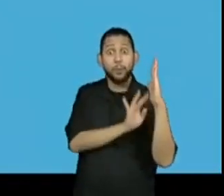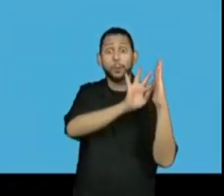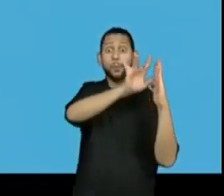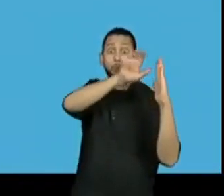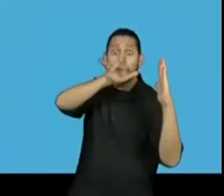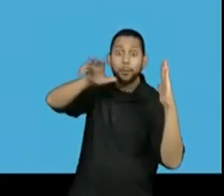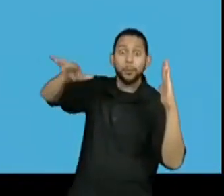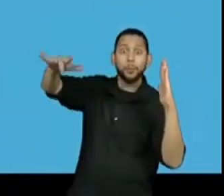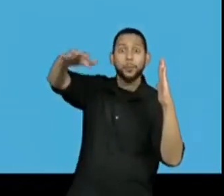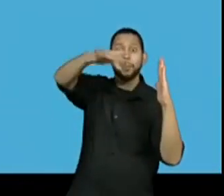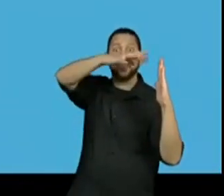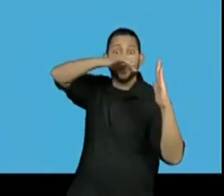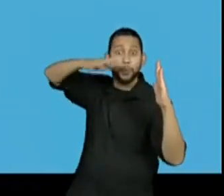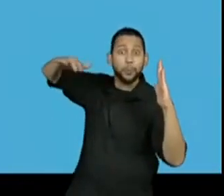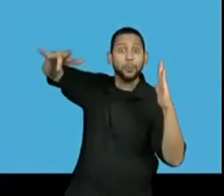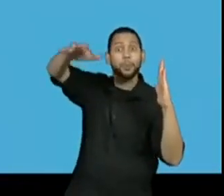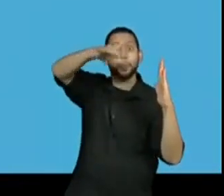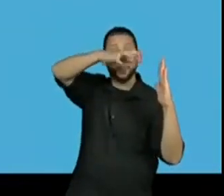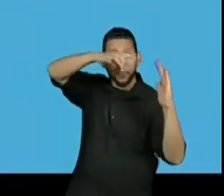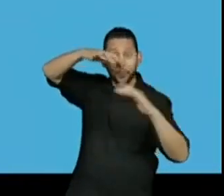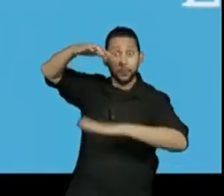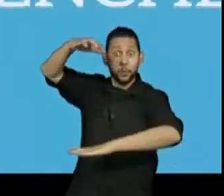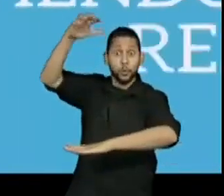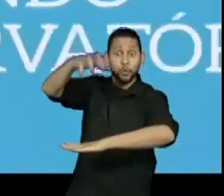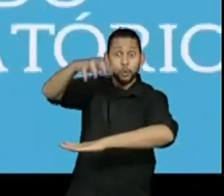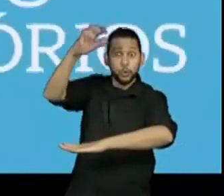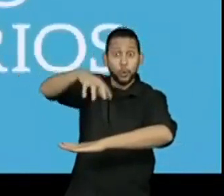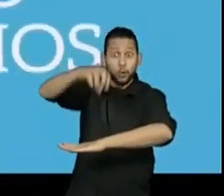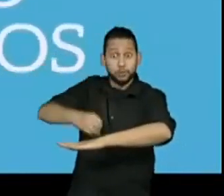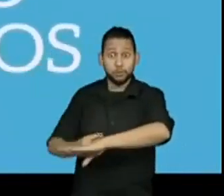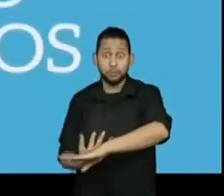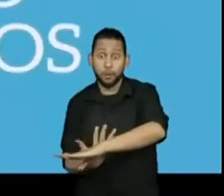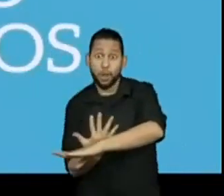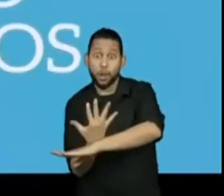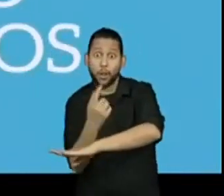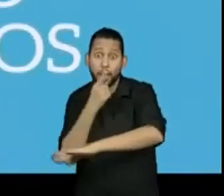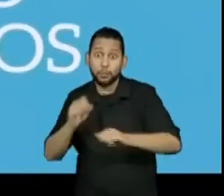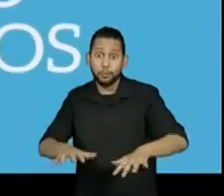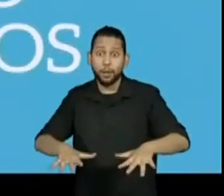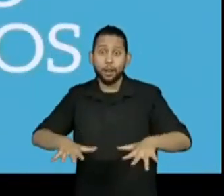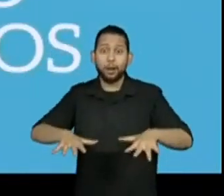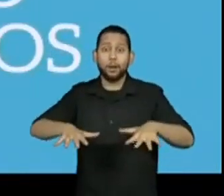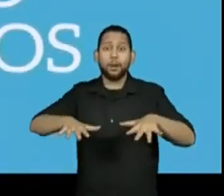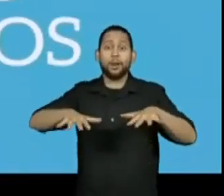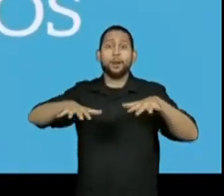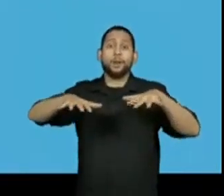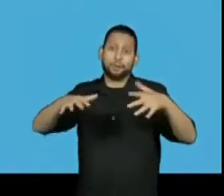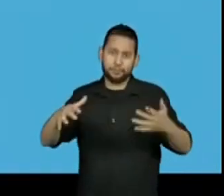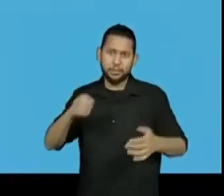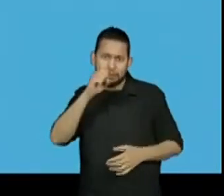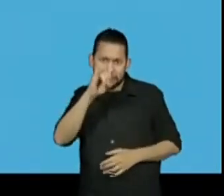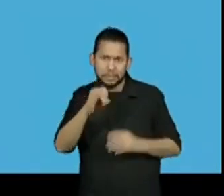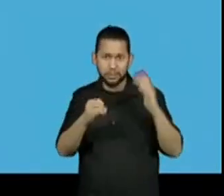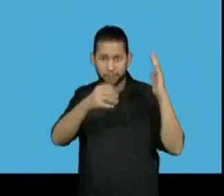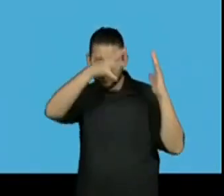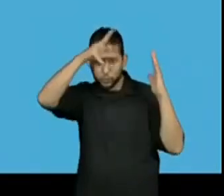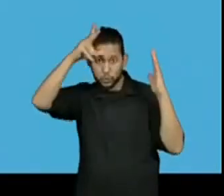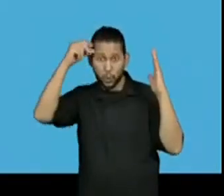outras regiões do país, irrigando plantações e enchendo reservatórios de água. Ao desmatar a